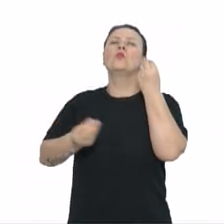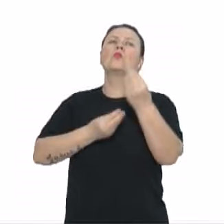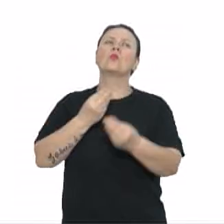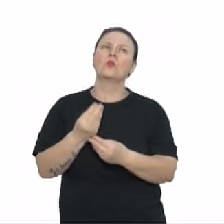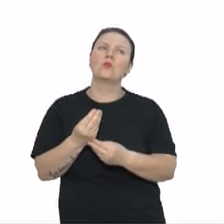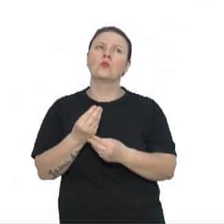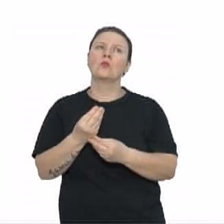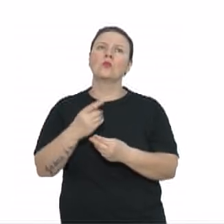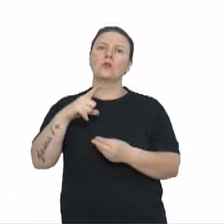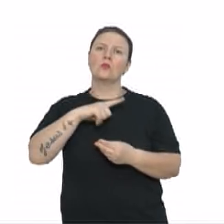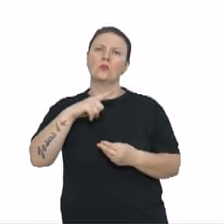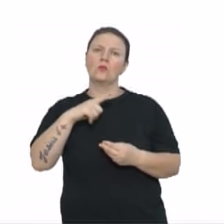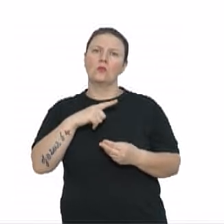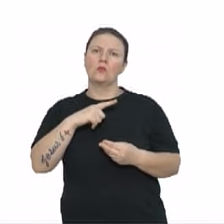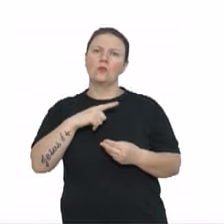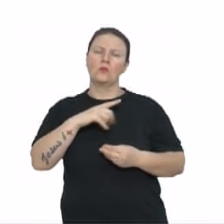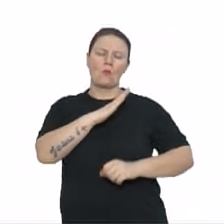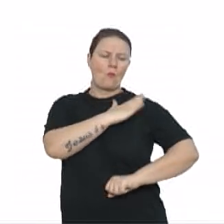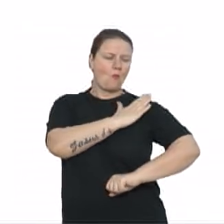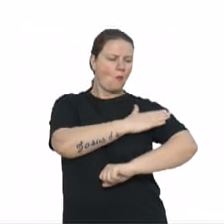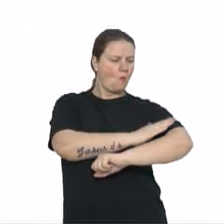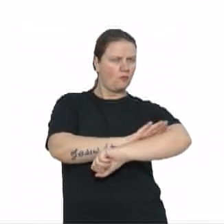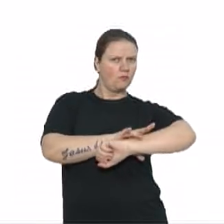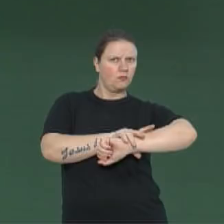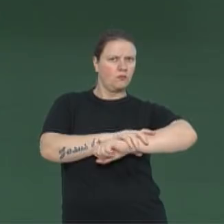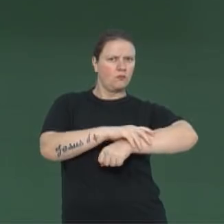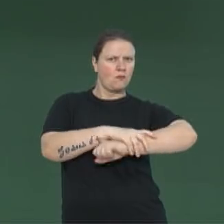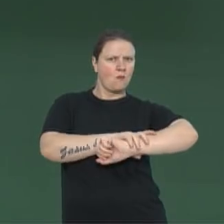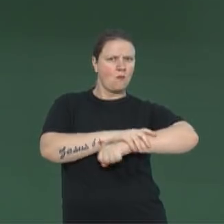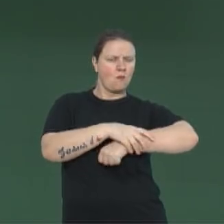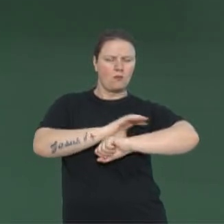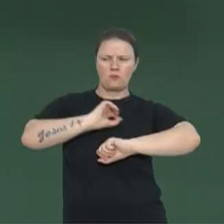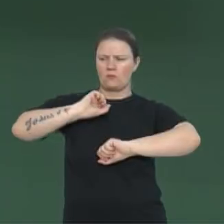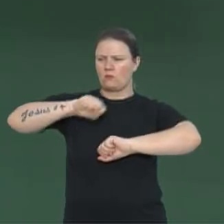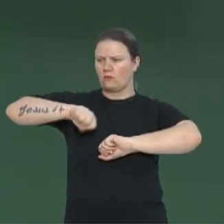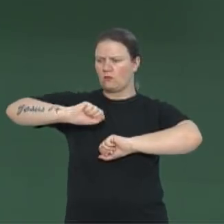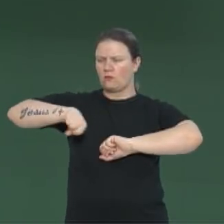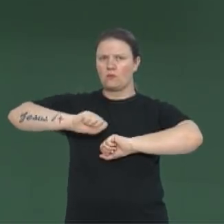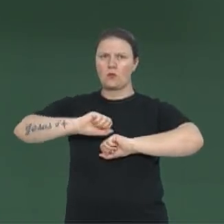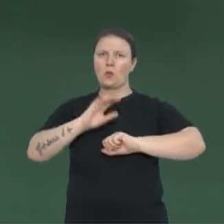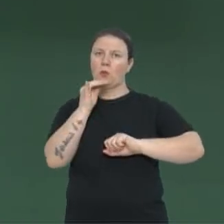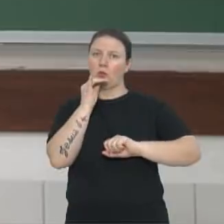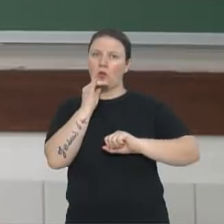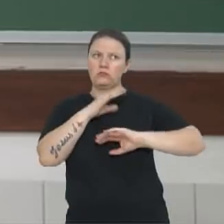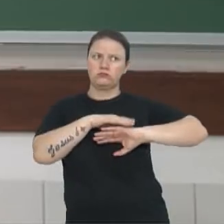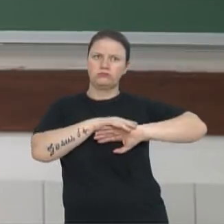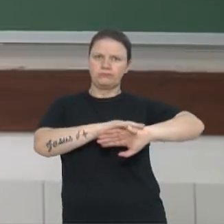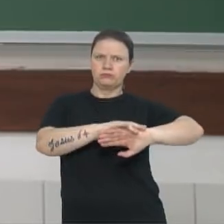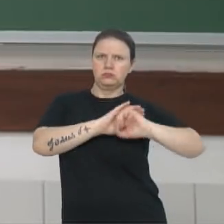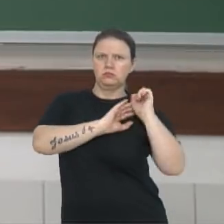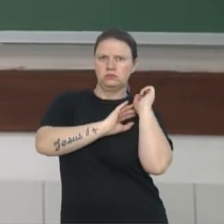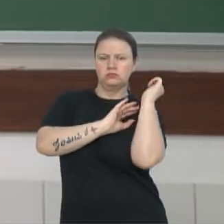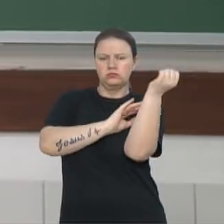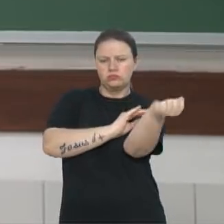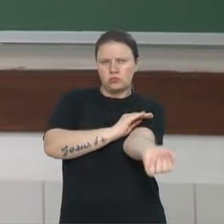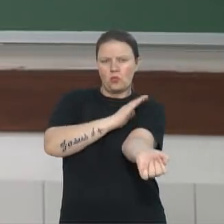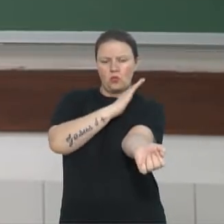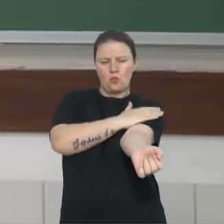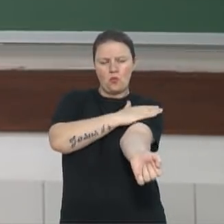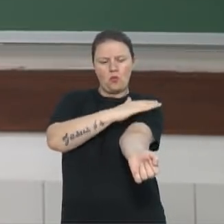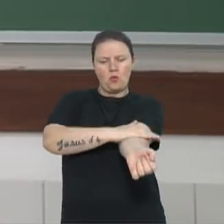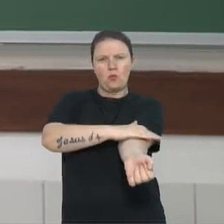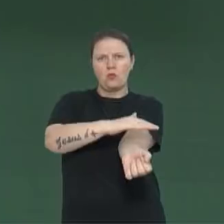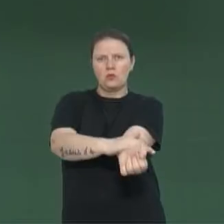feito de partes articuladas. Quando eu estico o meu braço, Eu tenho braço, tenho